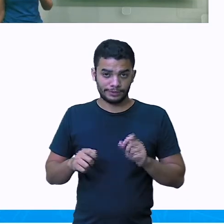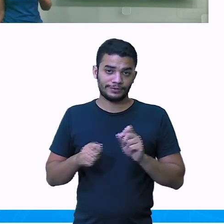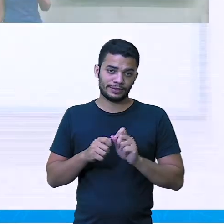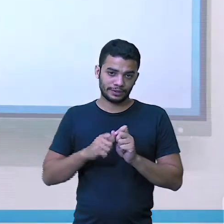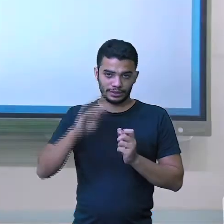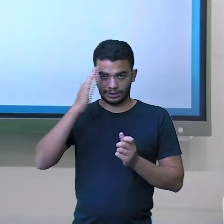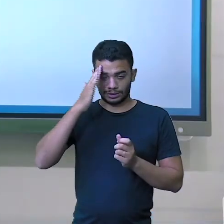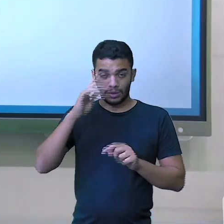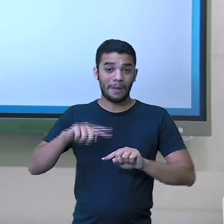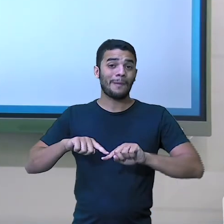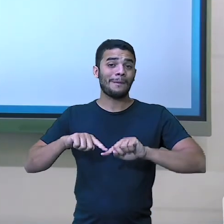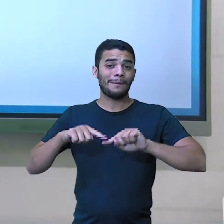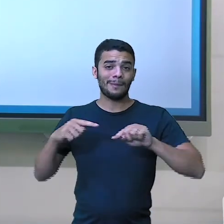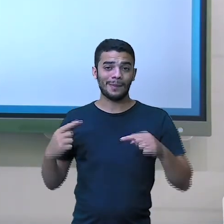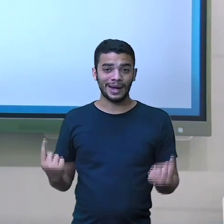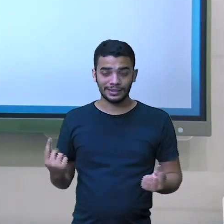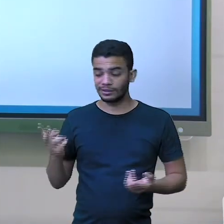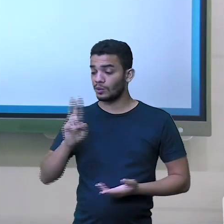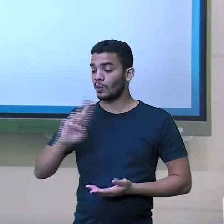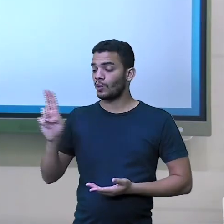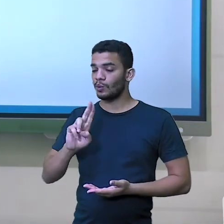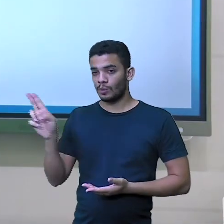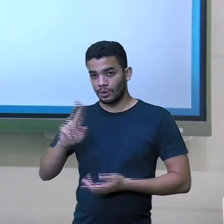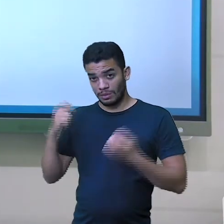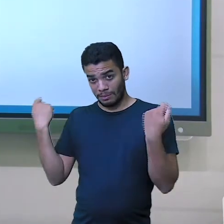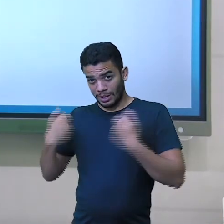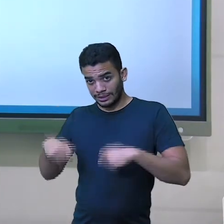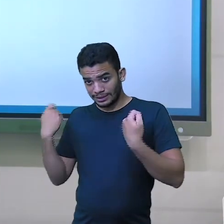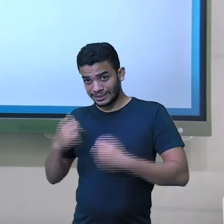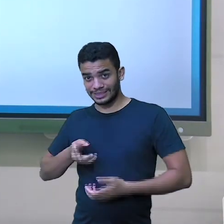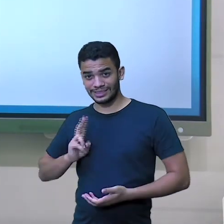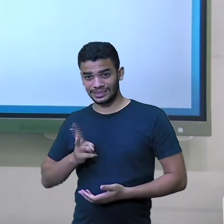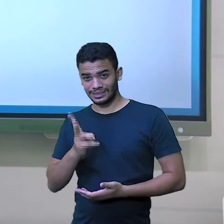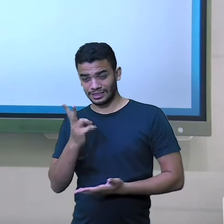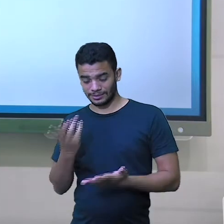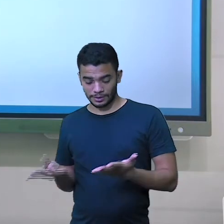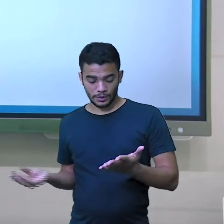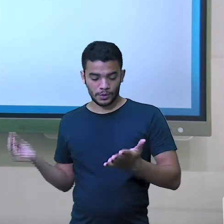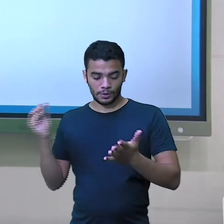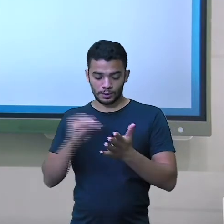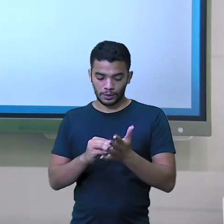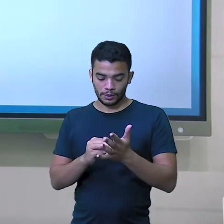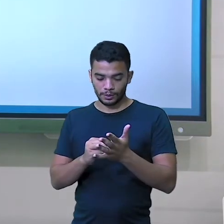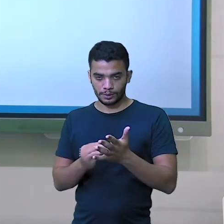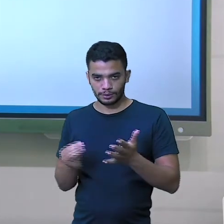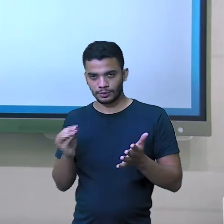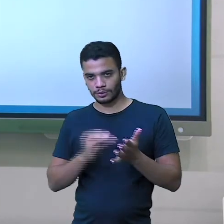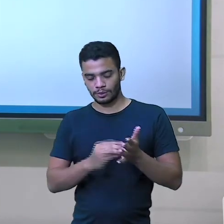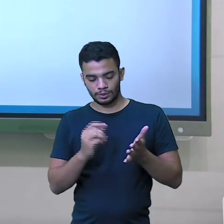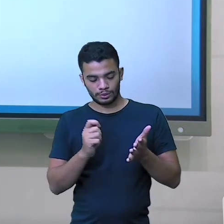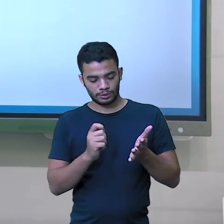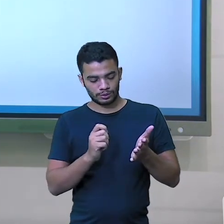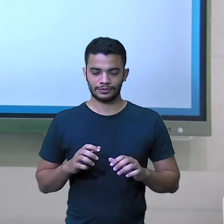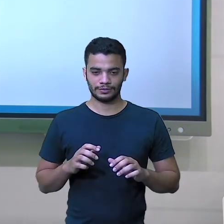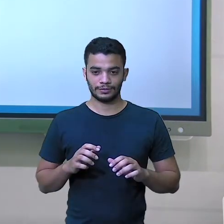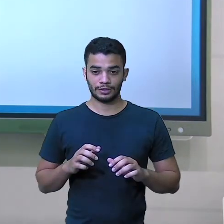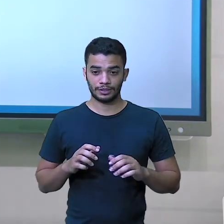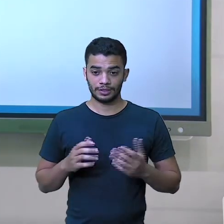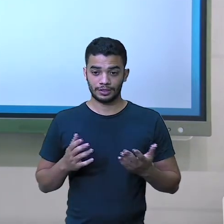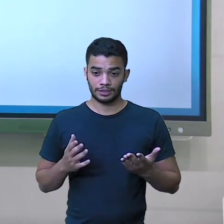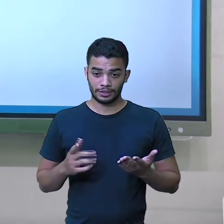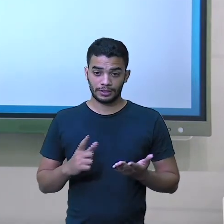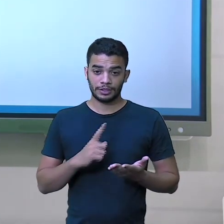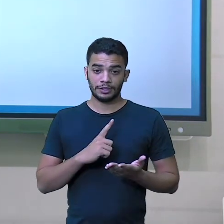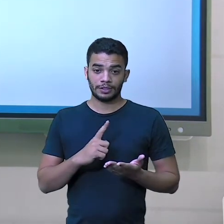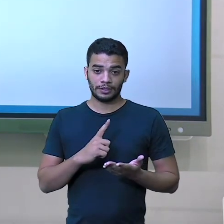feita no computador, então ela foi digitada. Mas é de suma importância que